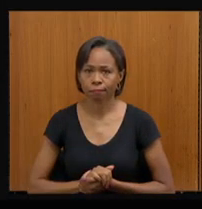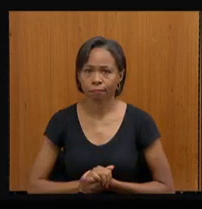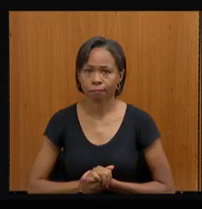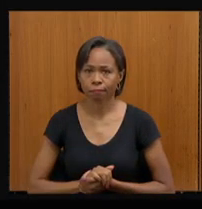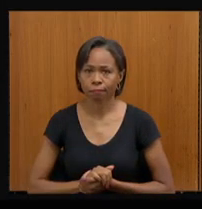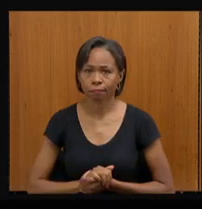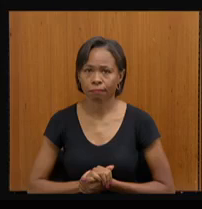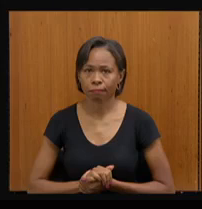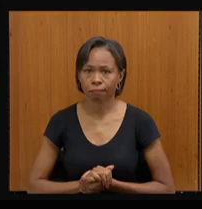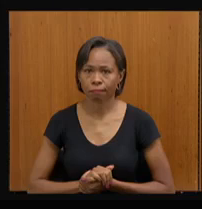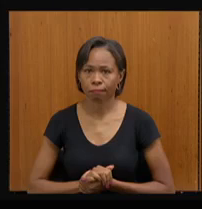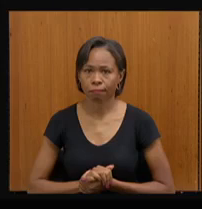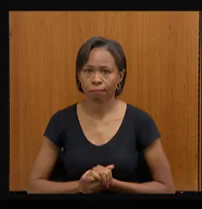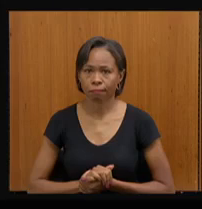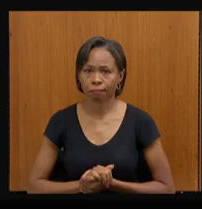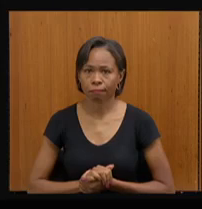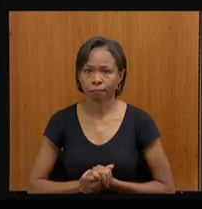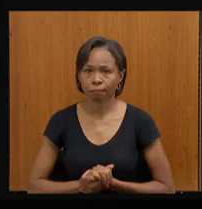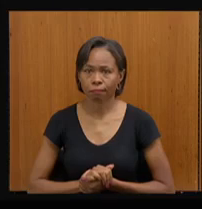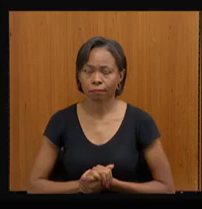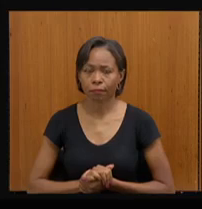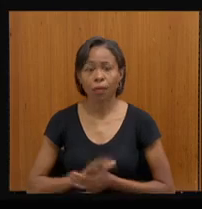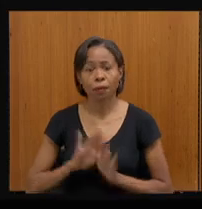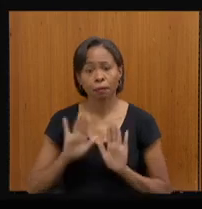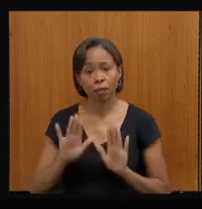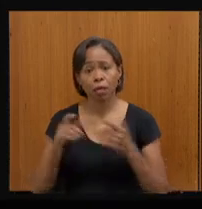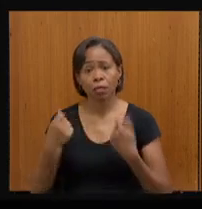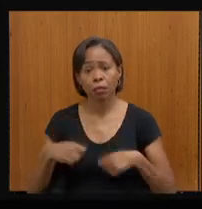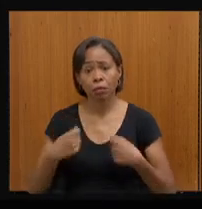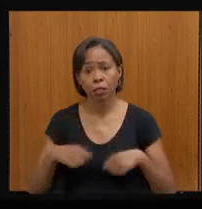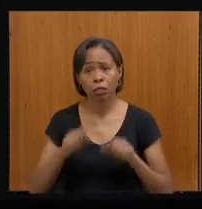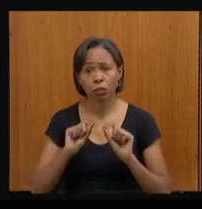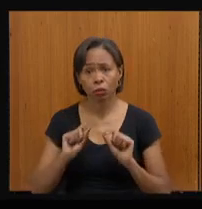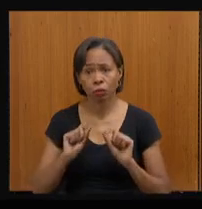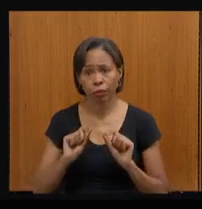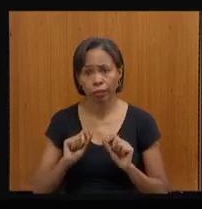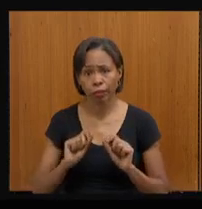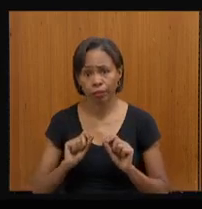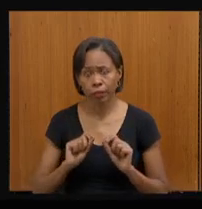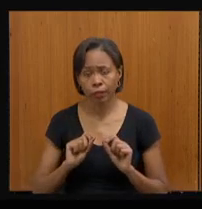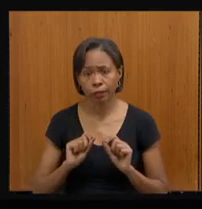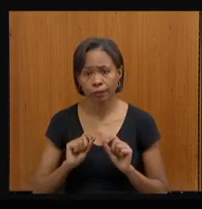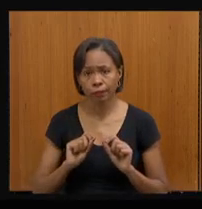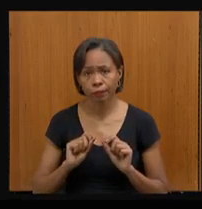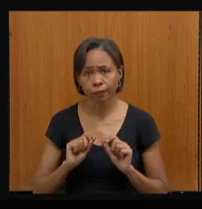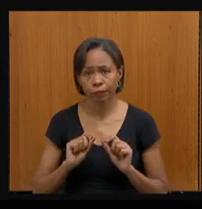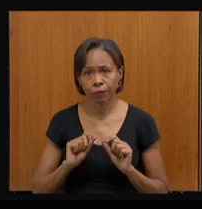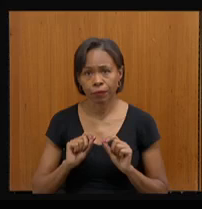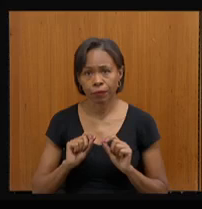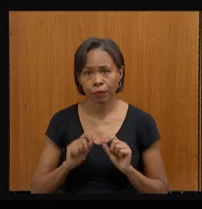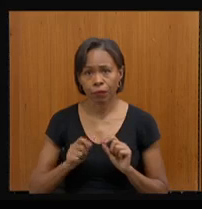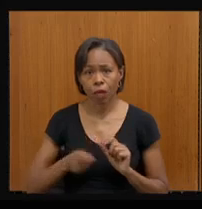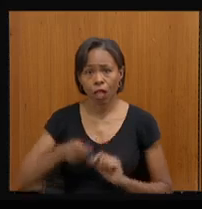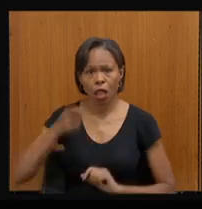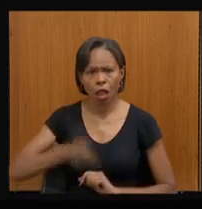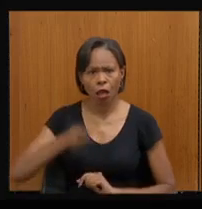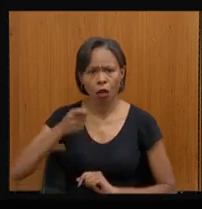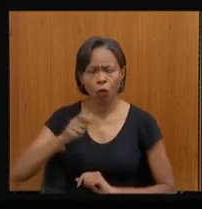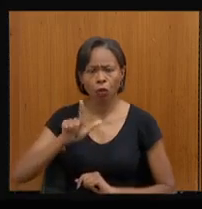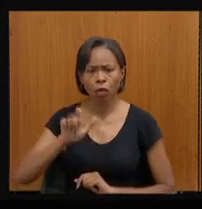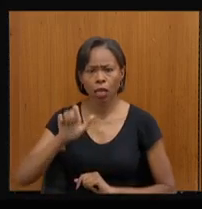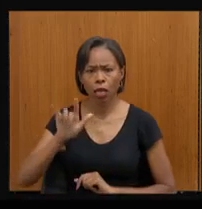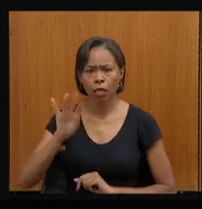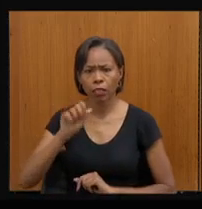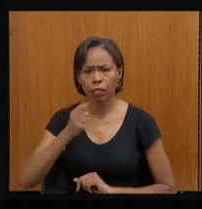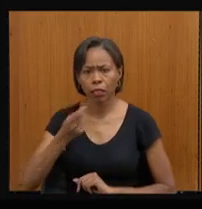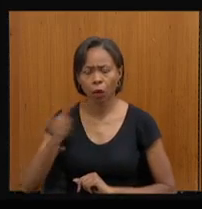como foi uma solar fotovoltaico é preciso contratar contratar é em leilões direcionável